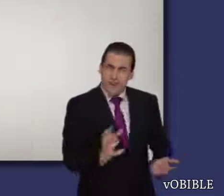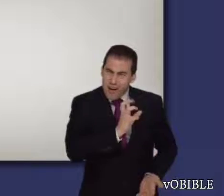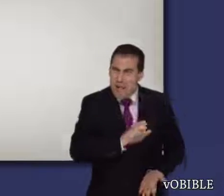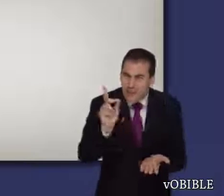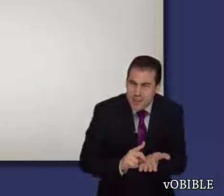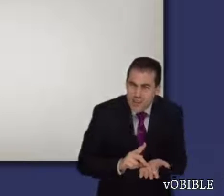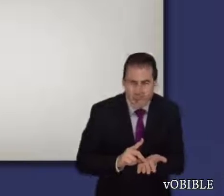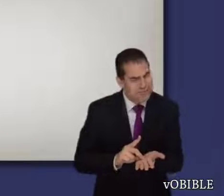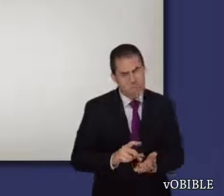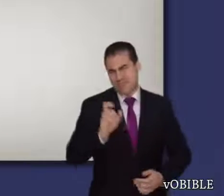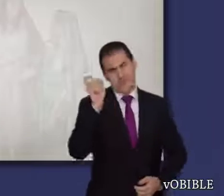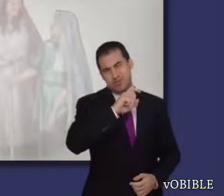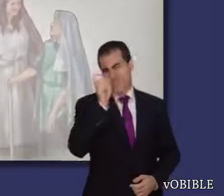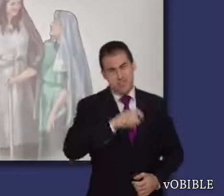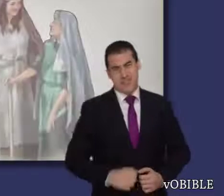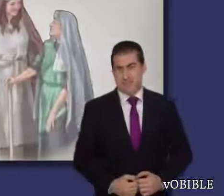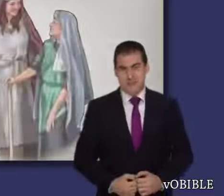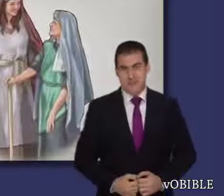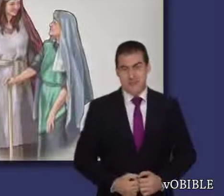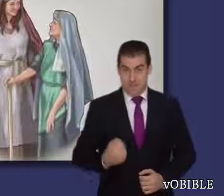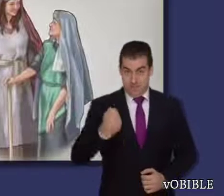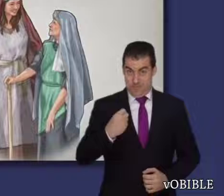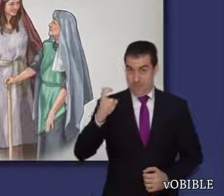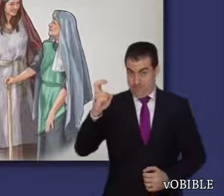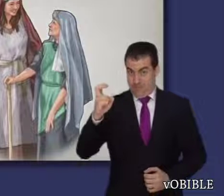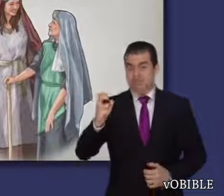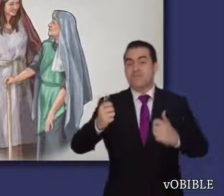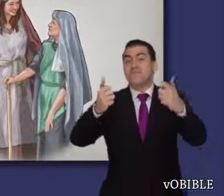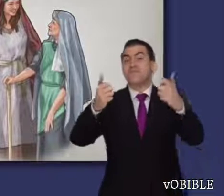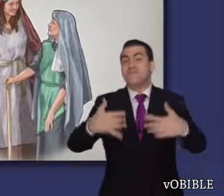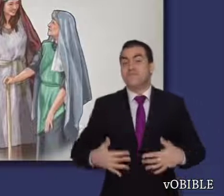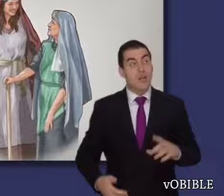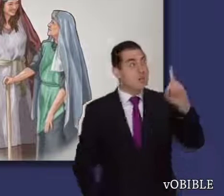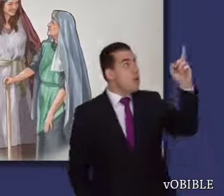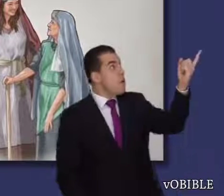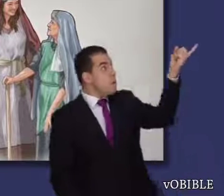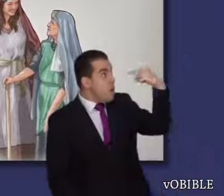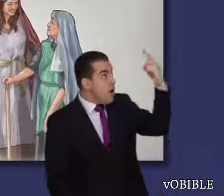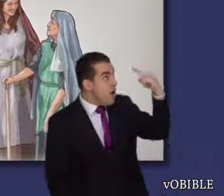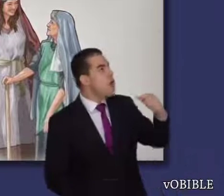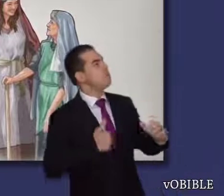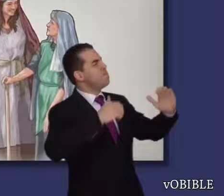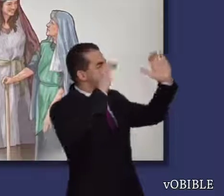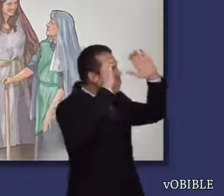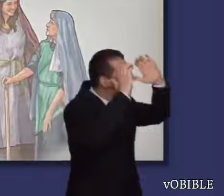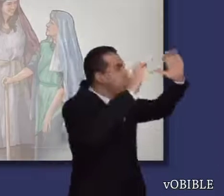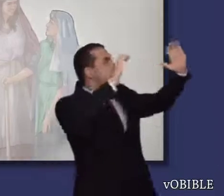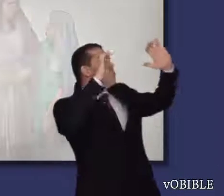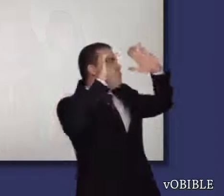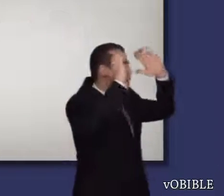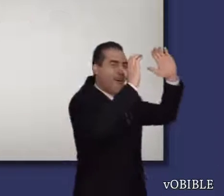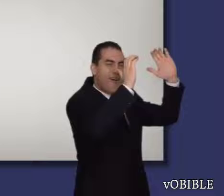No capítulo 5, João diz: "Pois o amor de Deus significa o seguinte, que obedeçamos aos seus